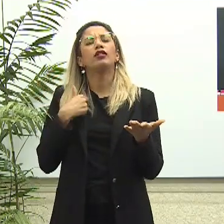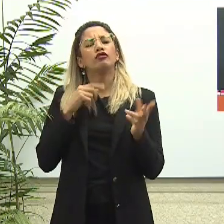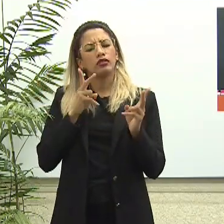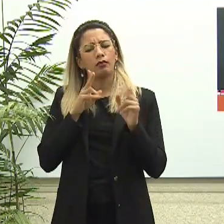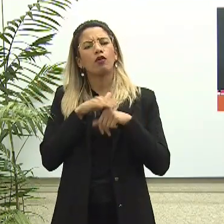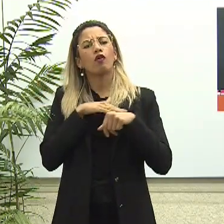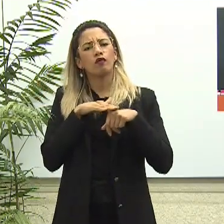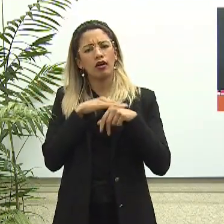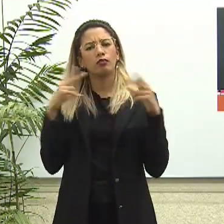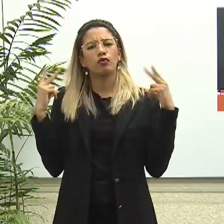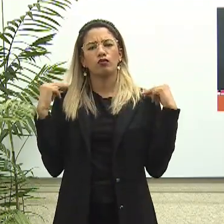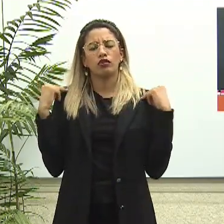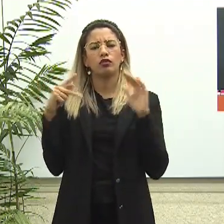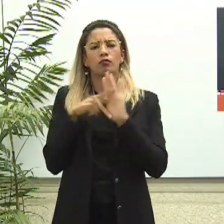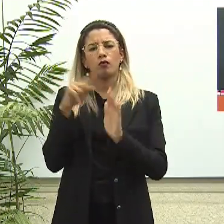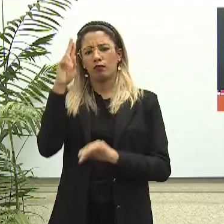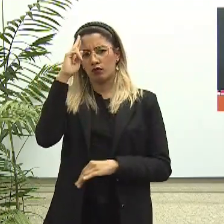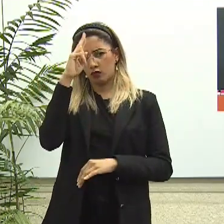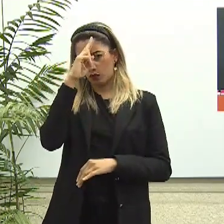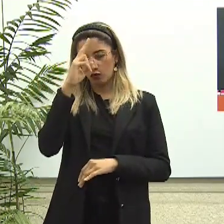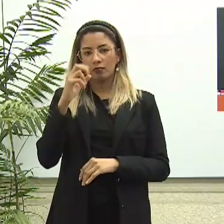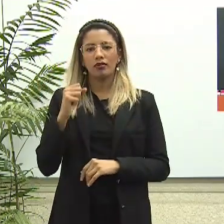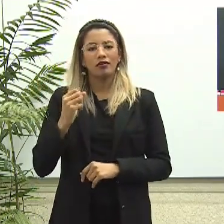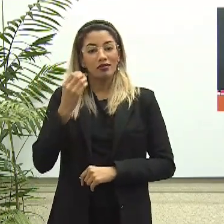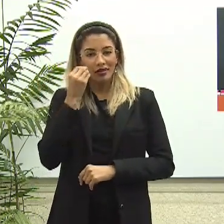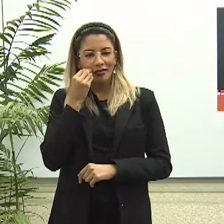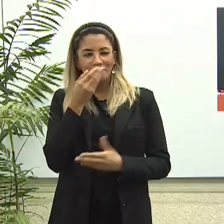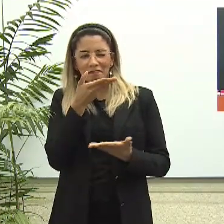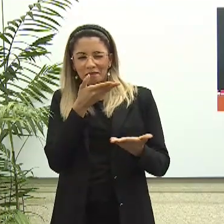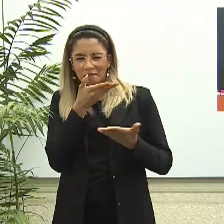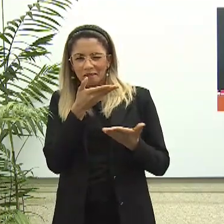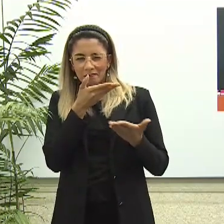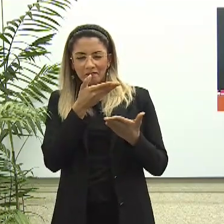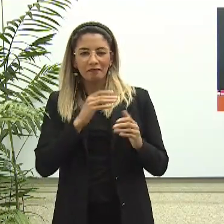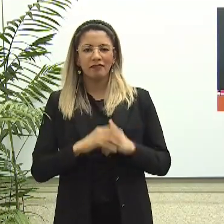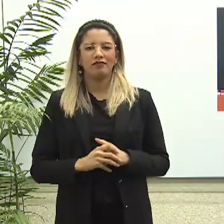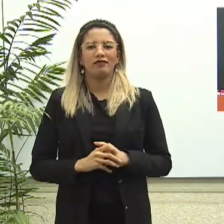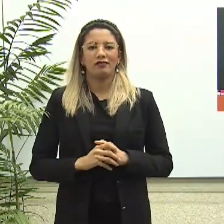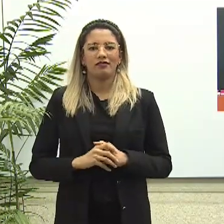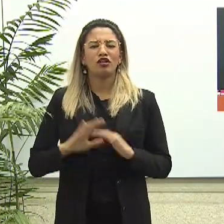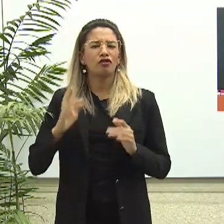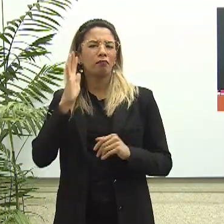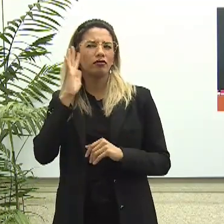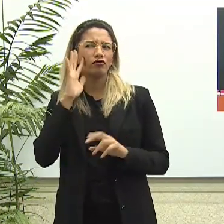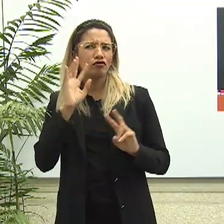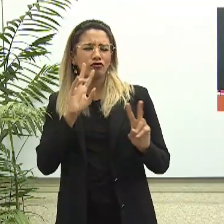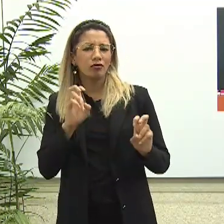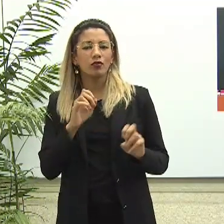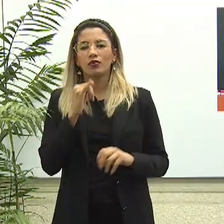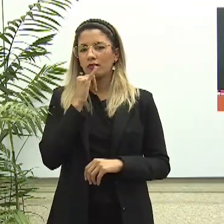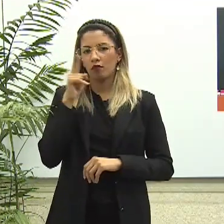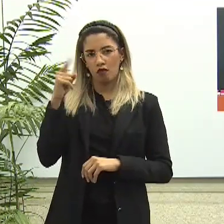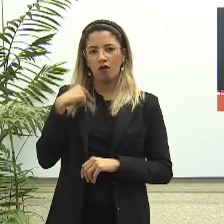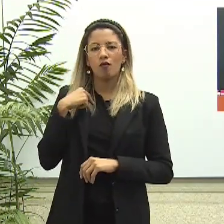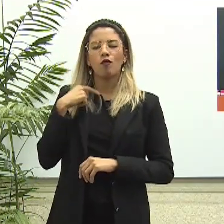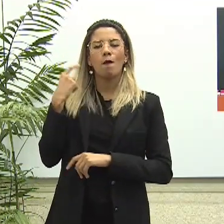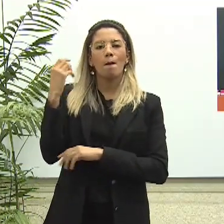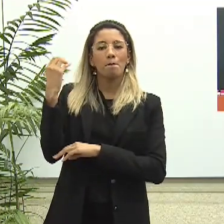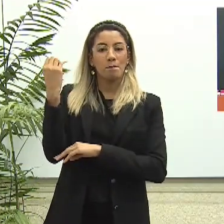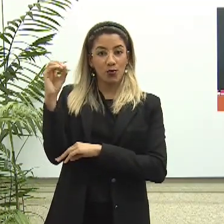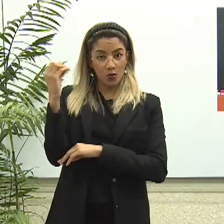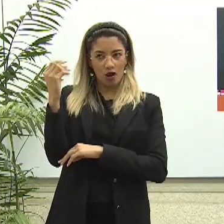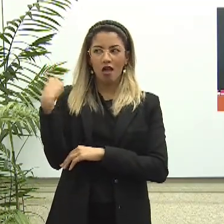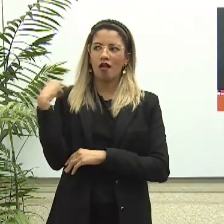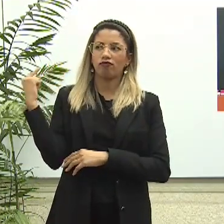de Uber né vou ali botando um veneninho tipo pô já pensou sobre isso tal agora mesmo quando eu vim tava vindo de Porto Alegre eu conversei sobre essas